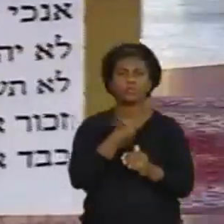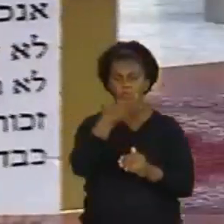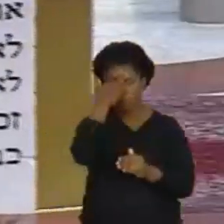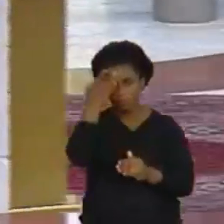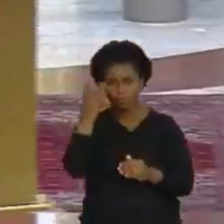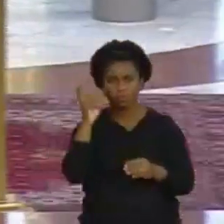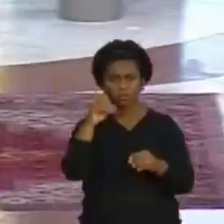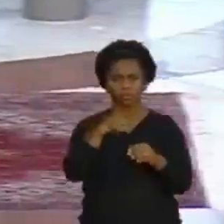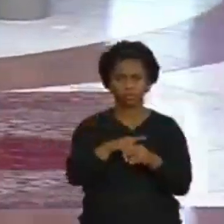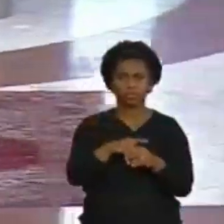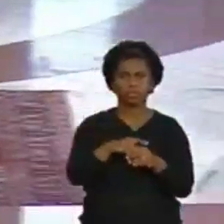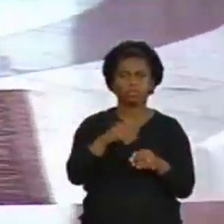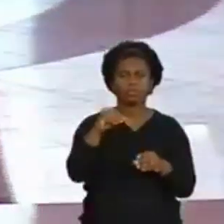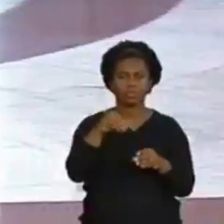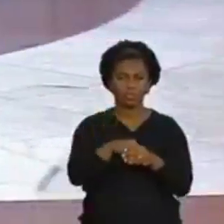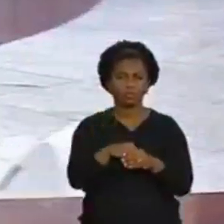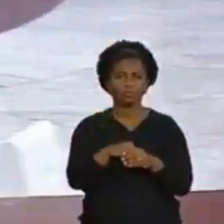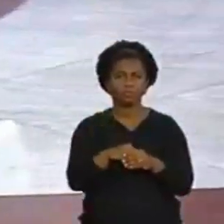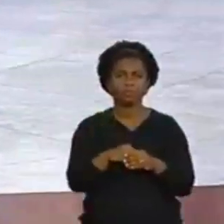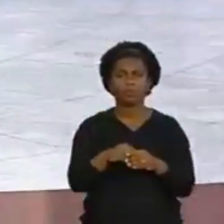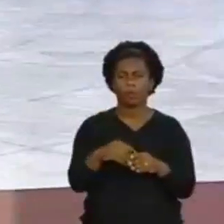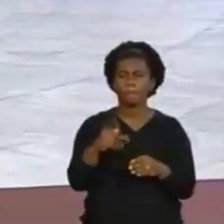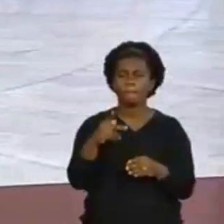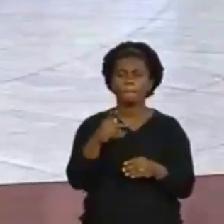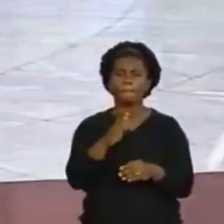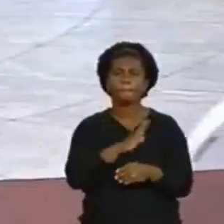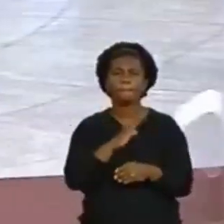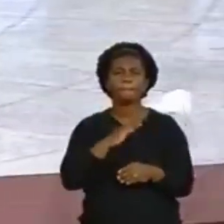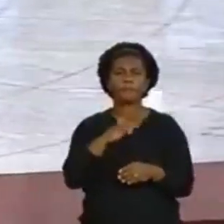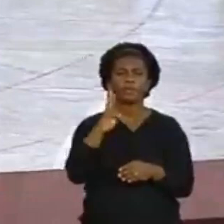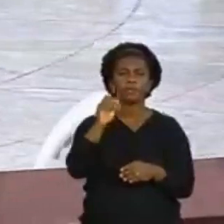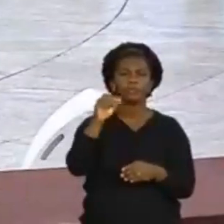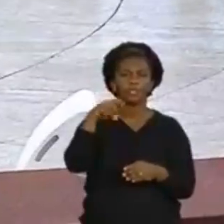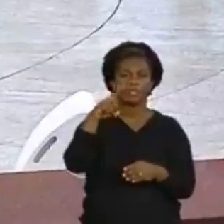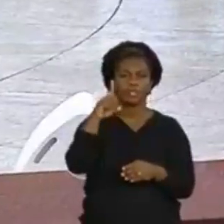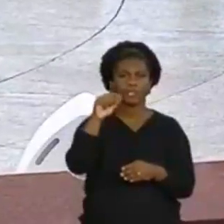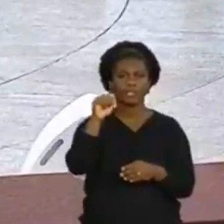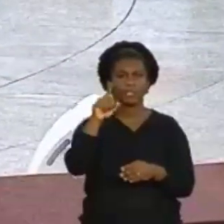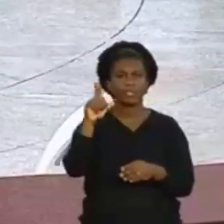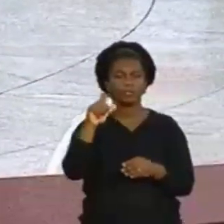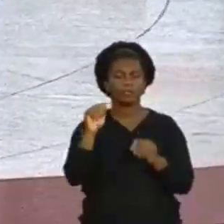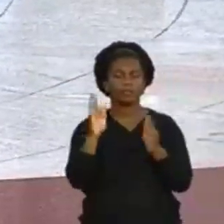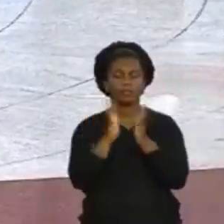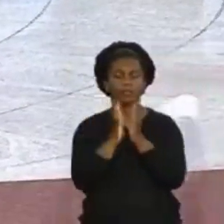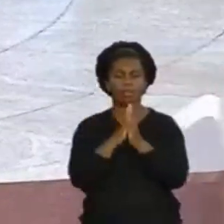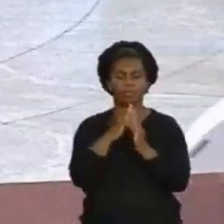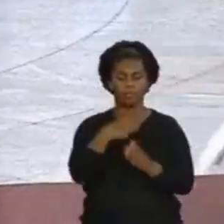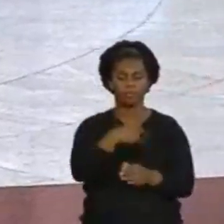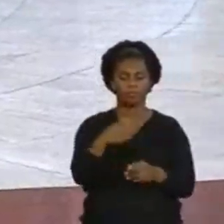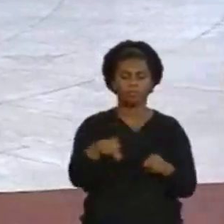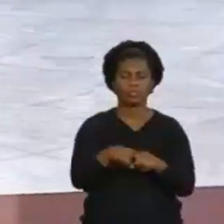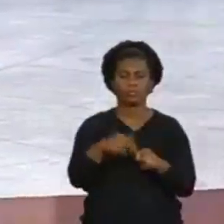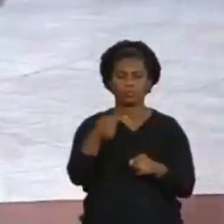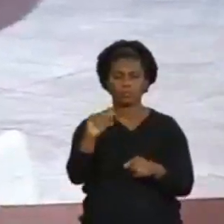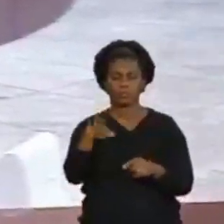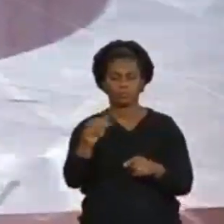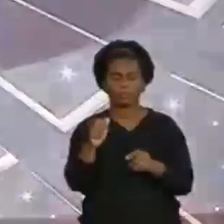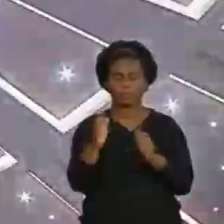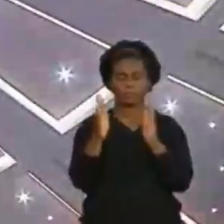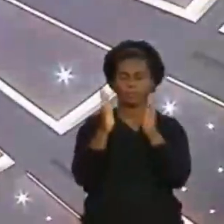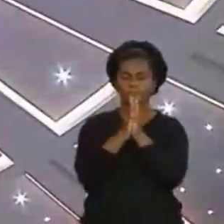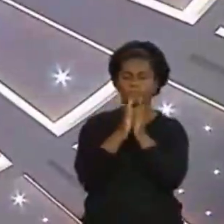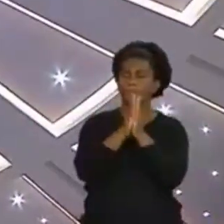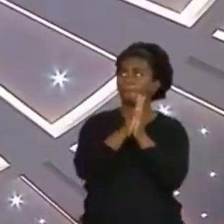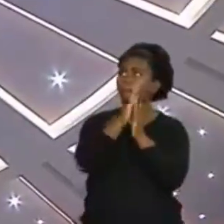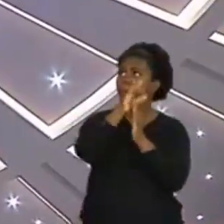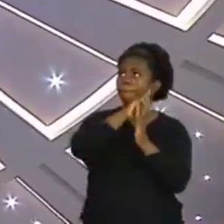Bispo Randal vai orar pelos filhos e pelos pais, e nós vamos determinar aqui a sua vitória. Feche os seus olhos. Em nome do Senhor